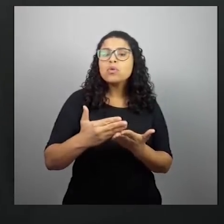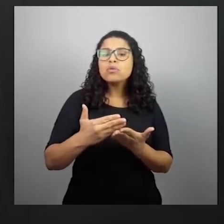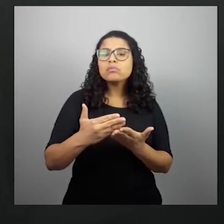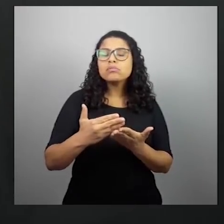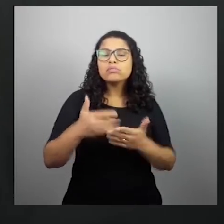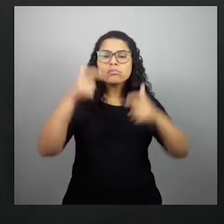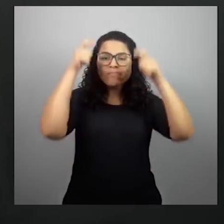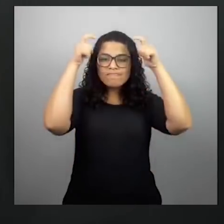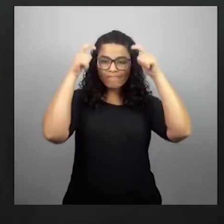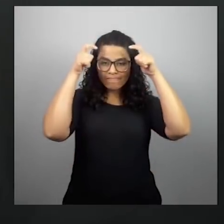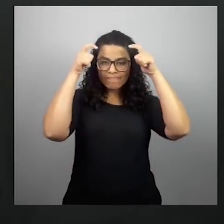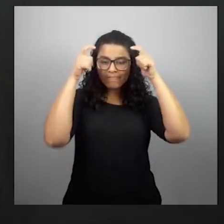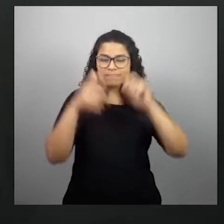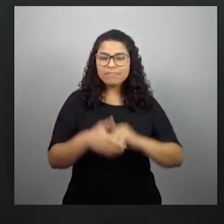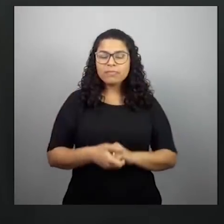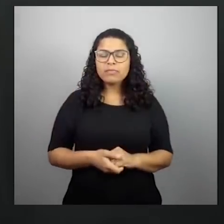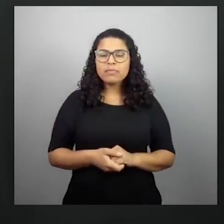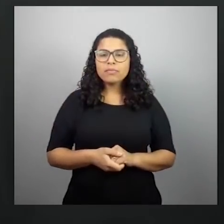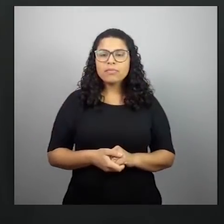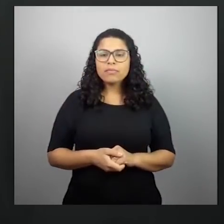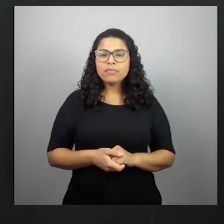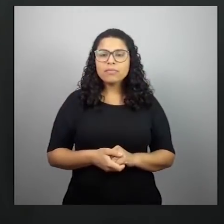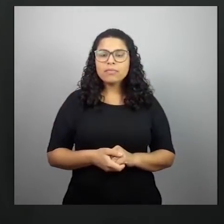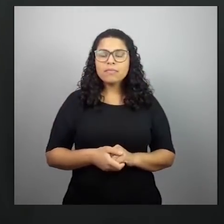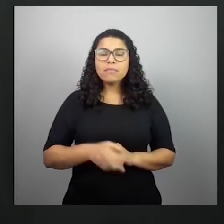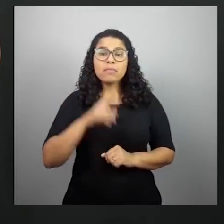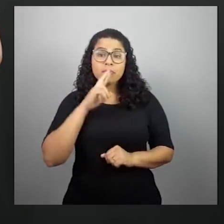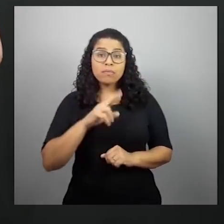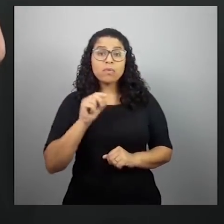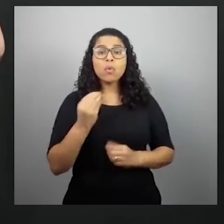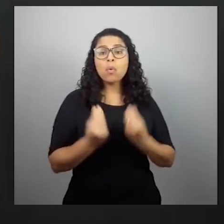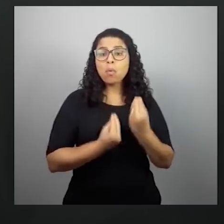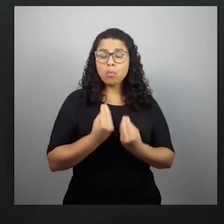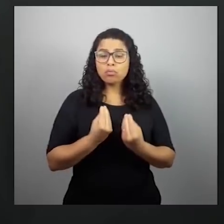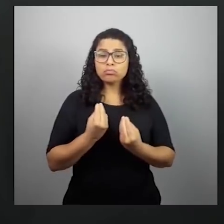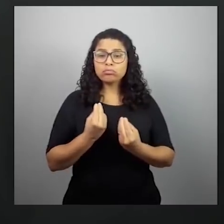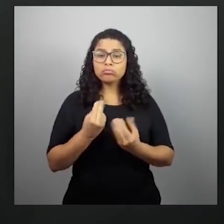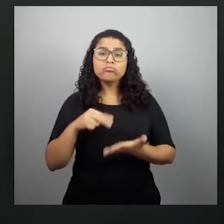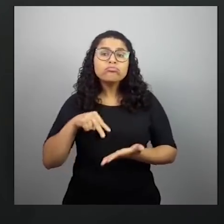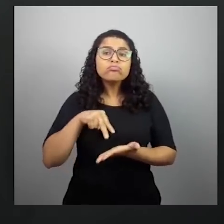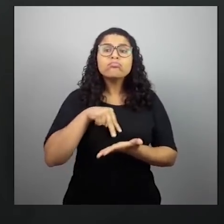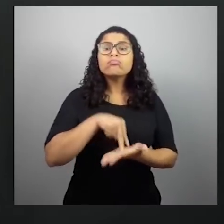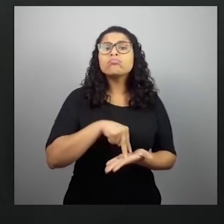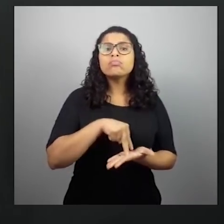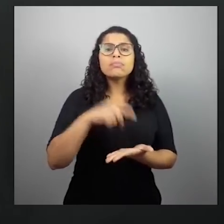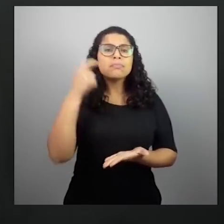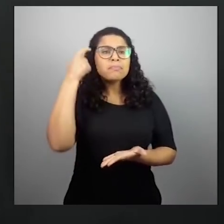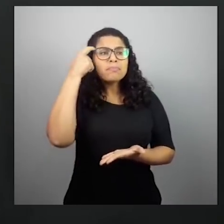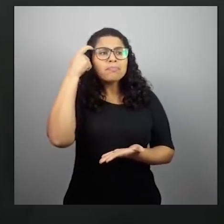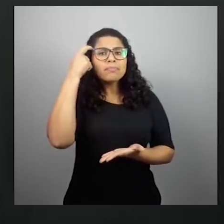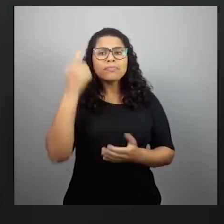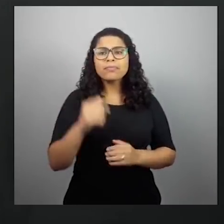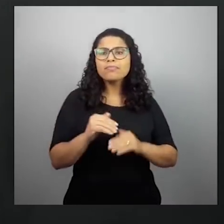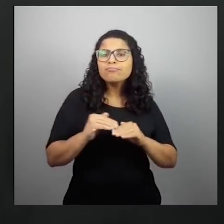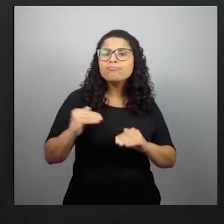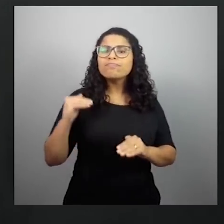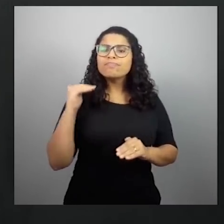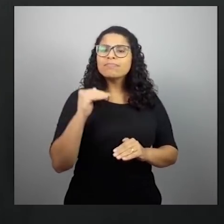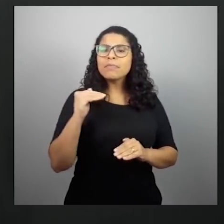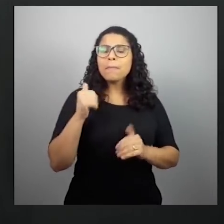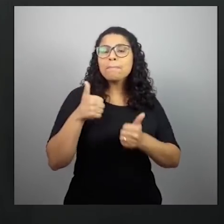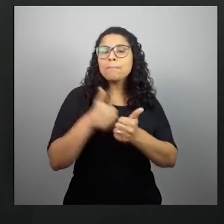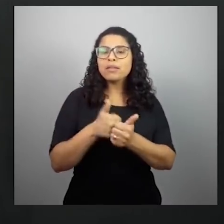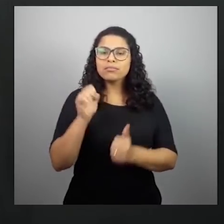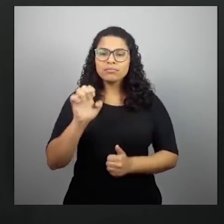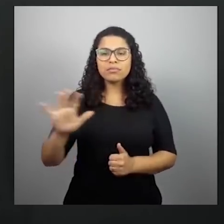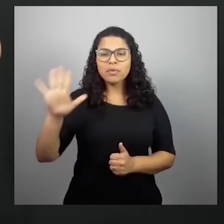período do Império, essa pergunta foi respondida do ponto de vista da elite que era muito próxima aos europeus. O que eu quero dizer